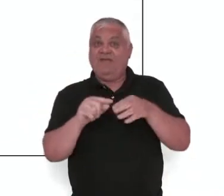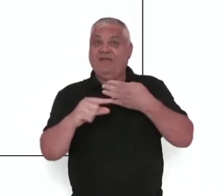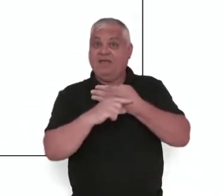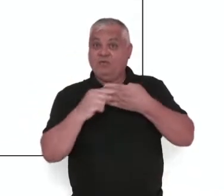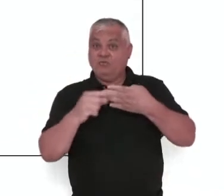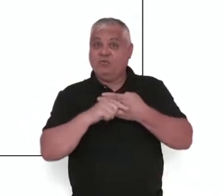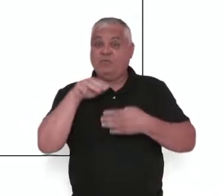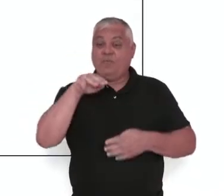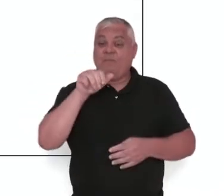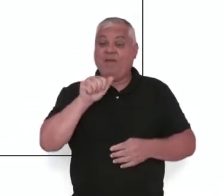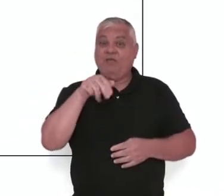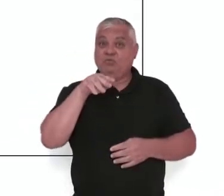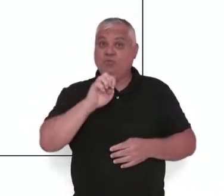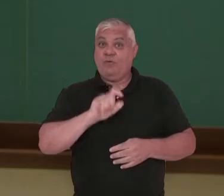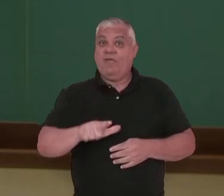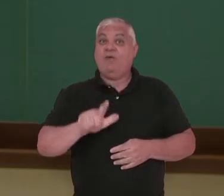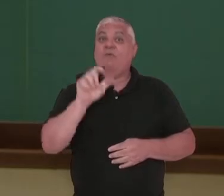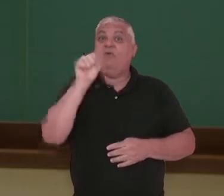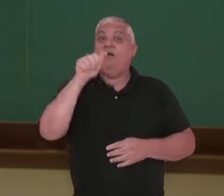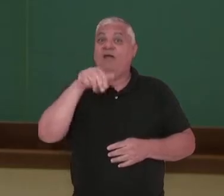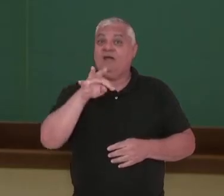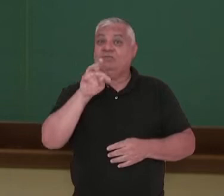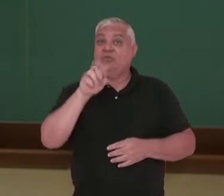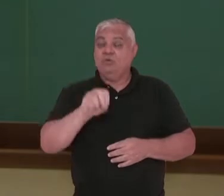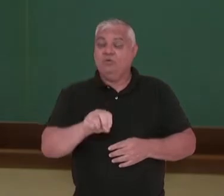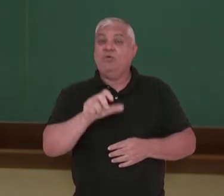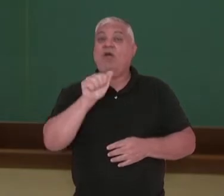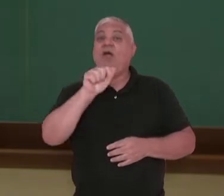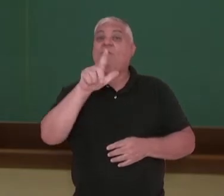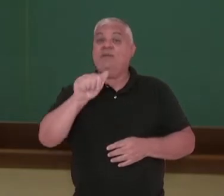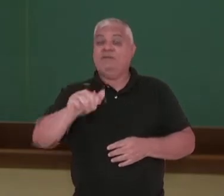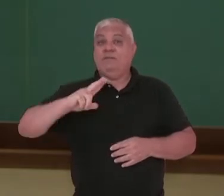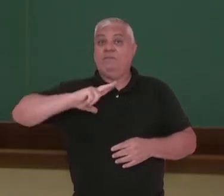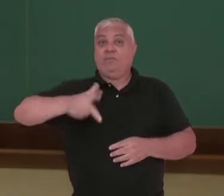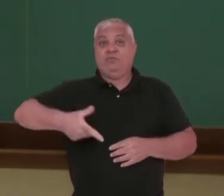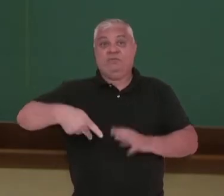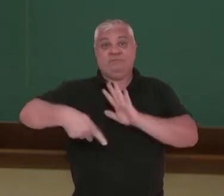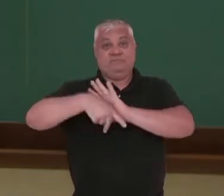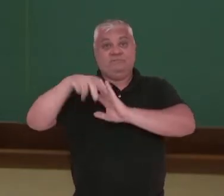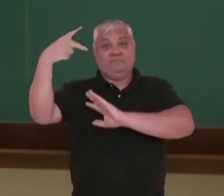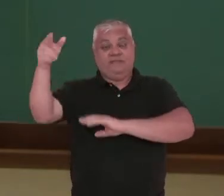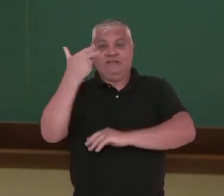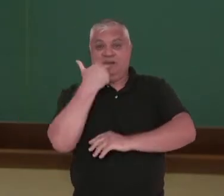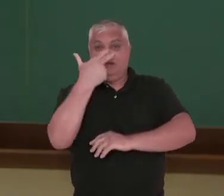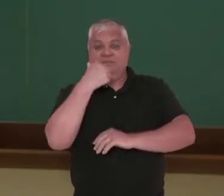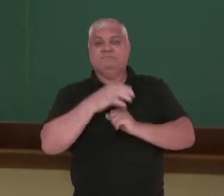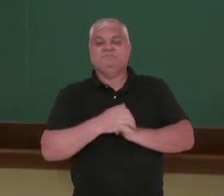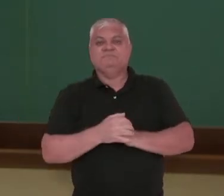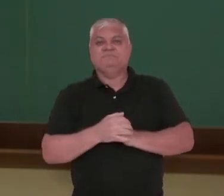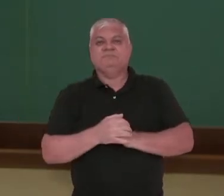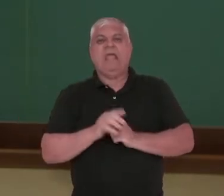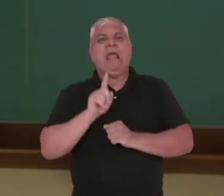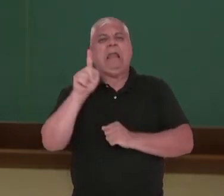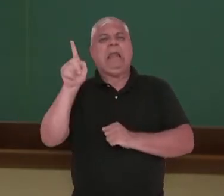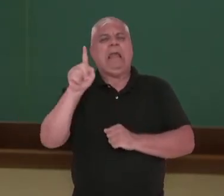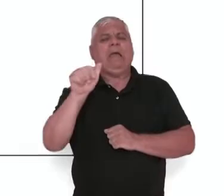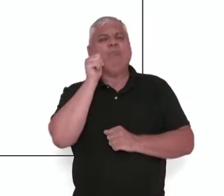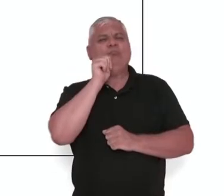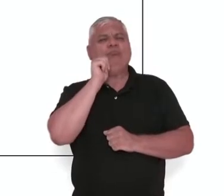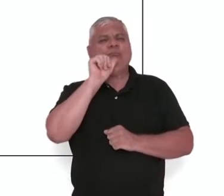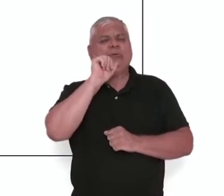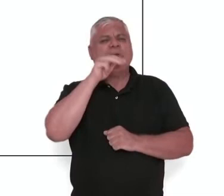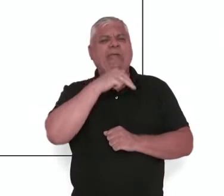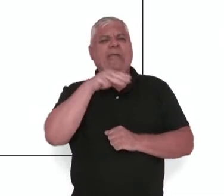no português, né, que não é o nosso atual, perceba. Quando saltaram em terra, Maria começou a sentir